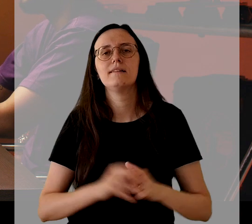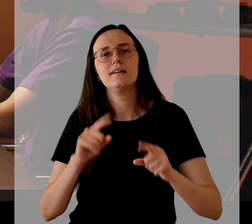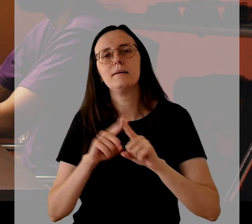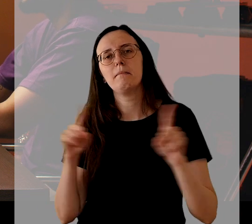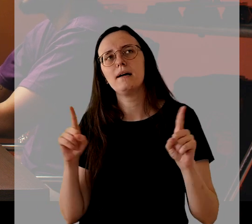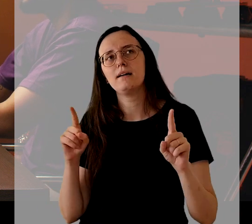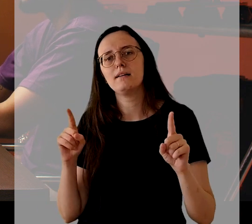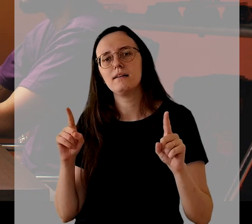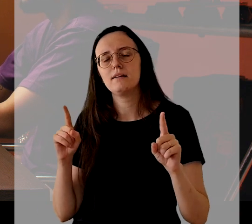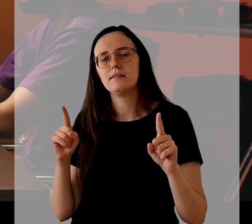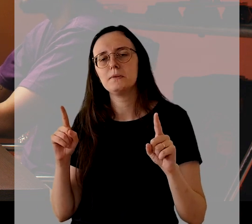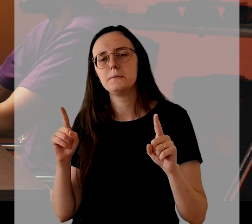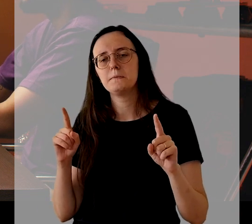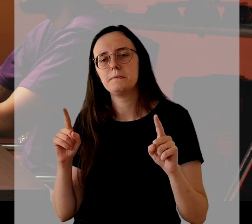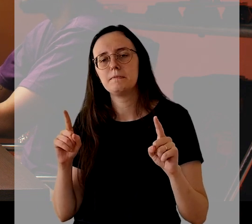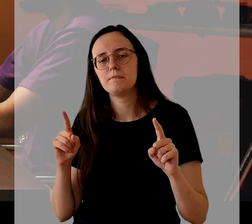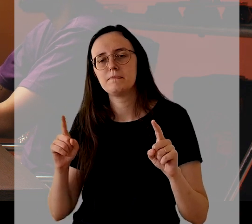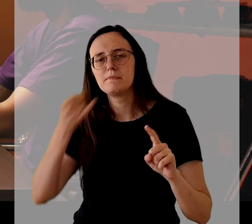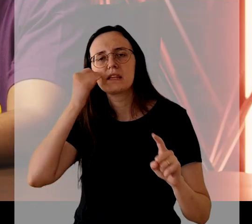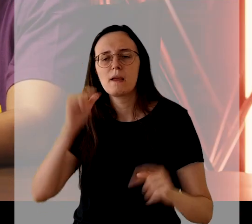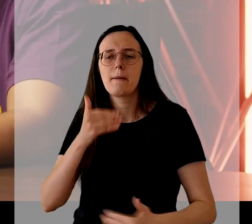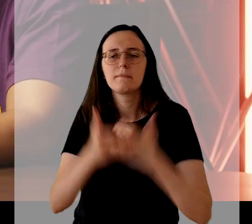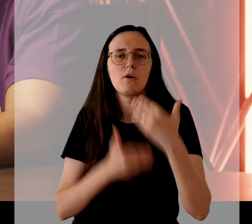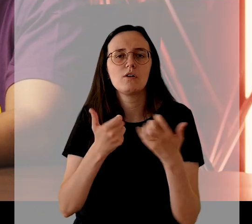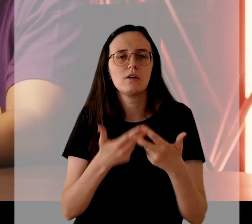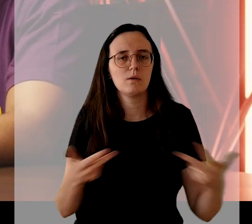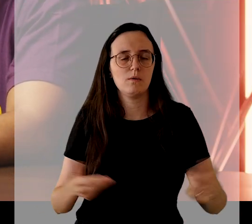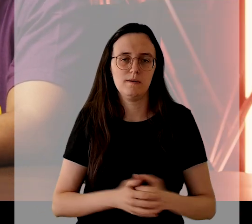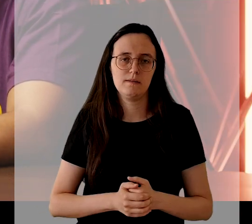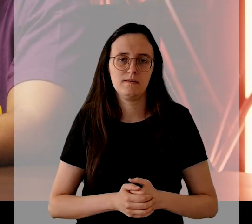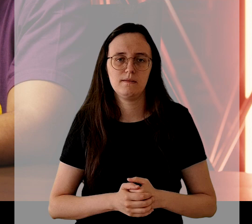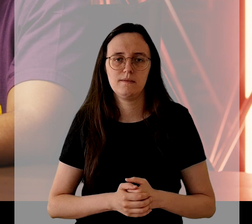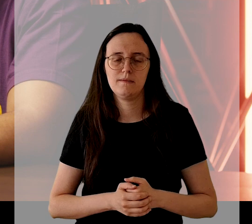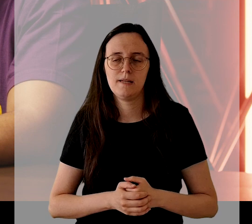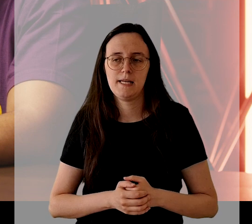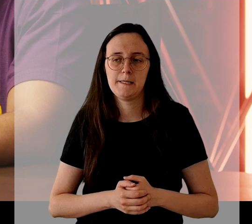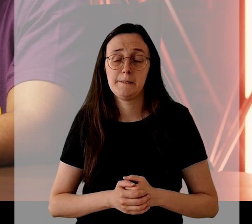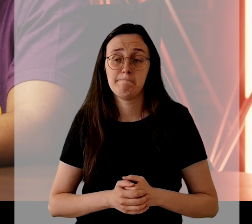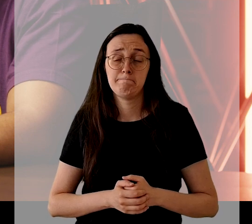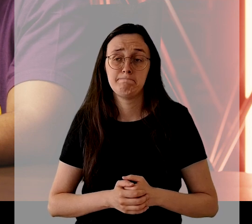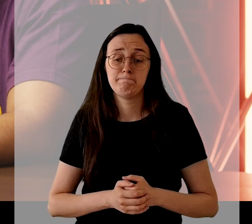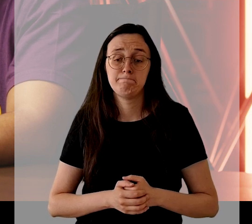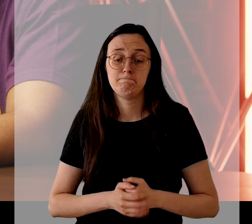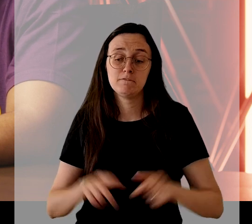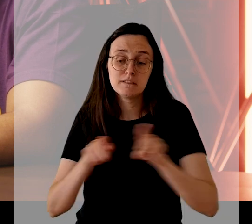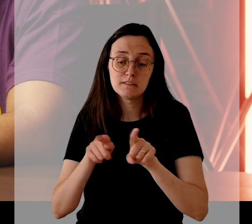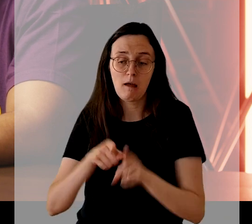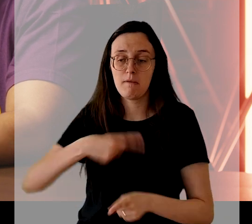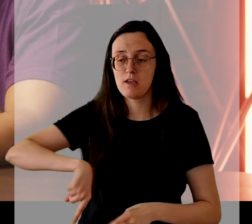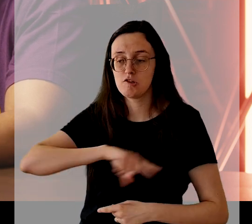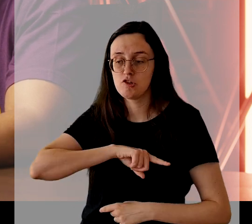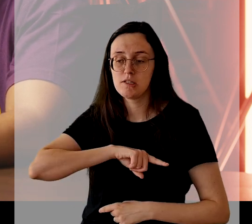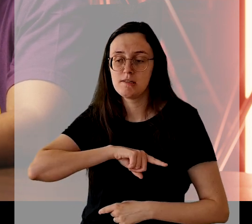correria. Mas não atropelar os processos. Sim. Além disso, a gente acaba,